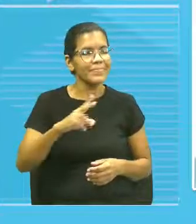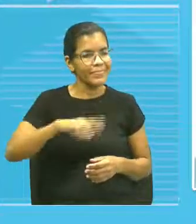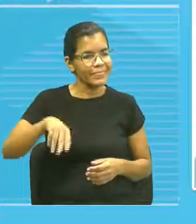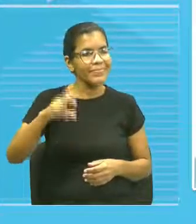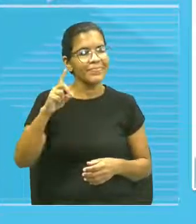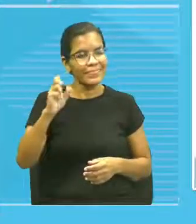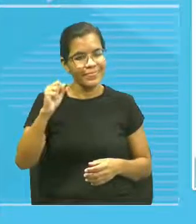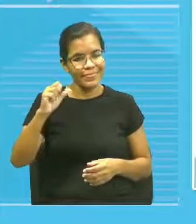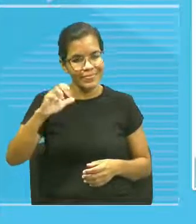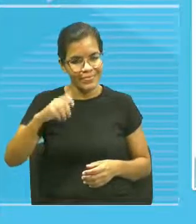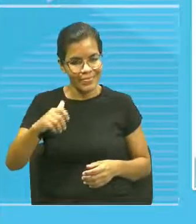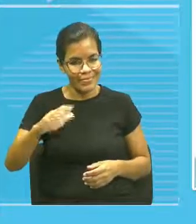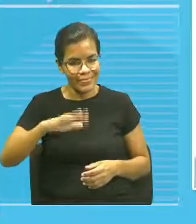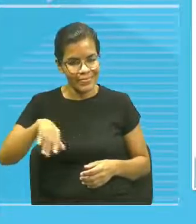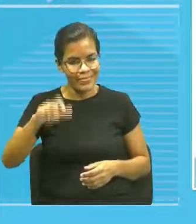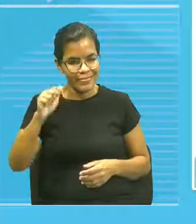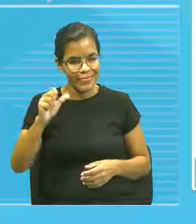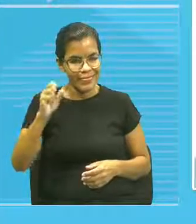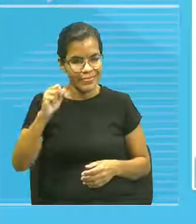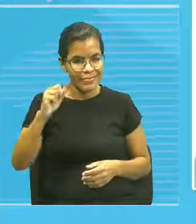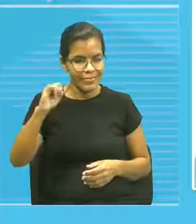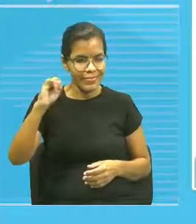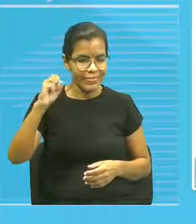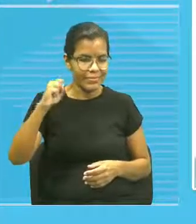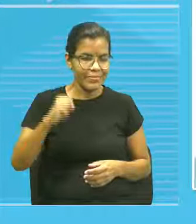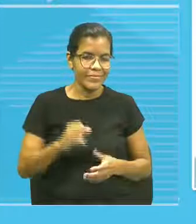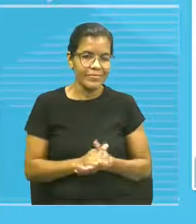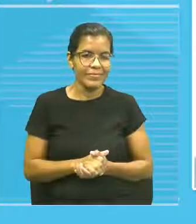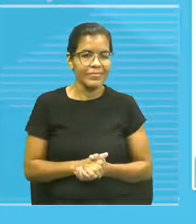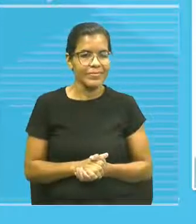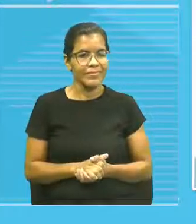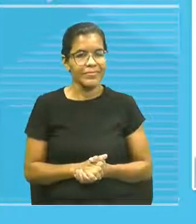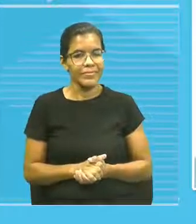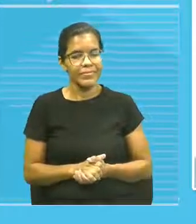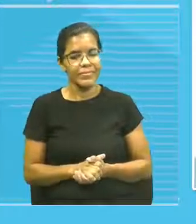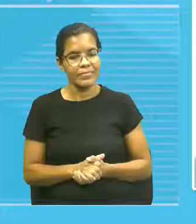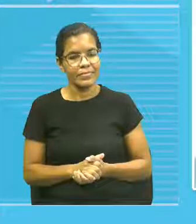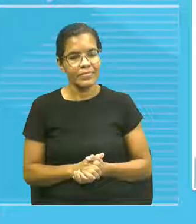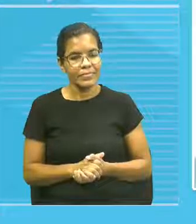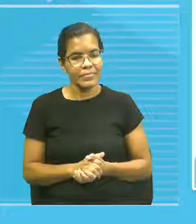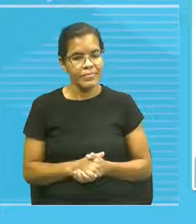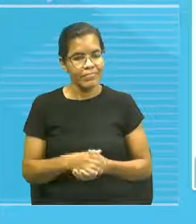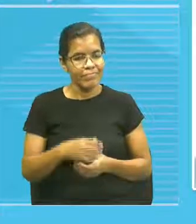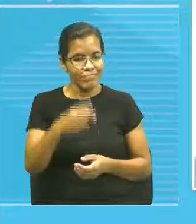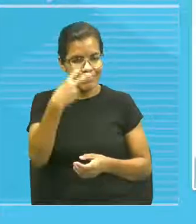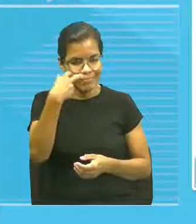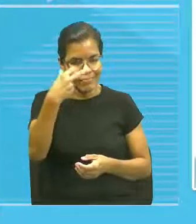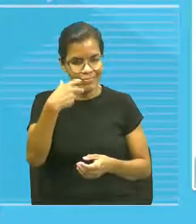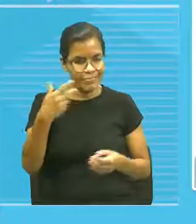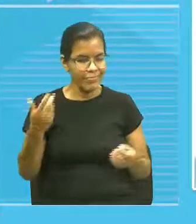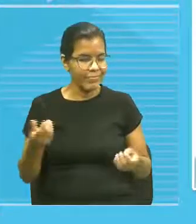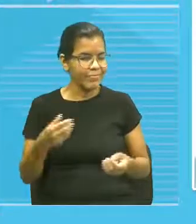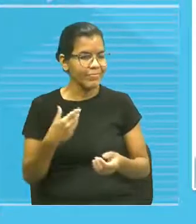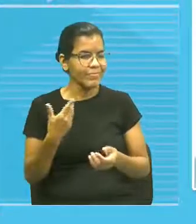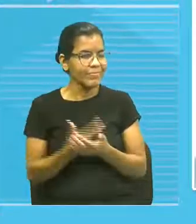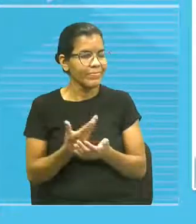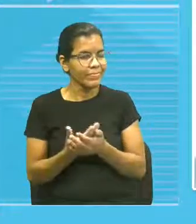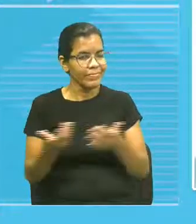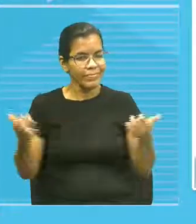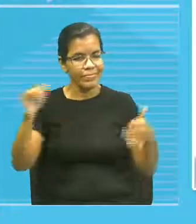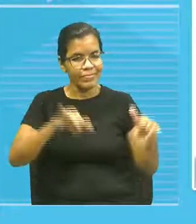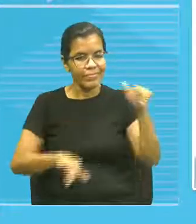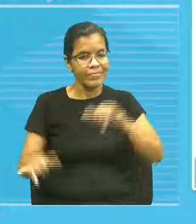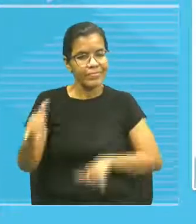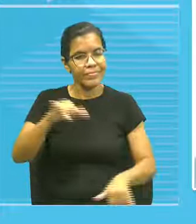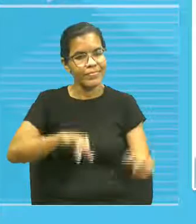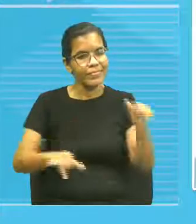pessoal, não tá? Rapaz, 2h15 da tarde. Assistindo a aula de química, pode... Não, alguém,